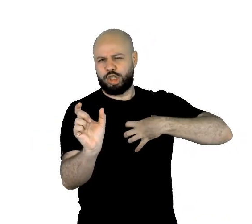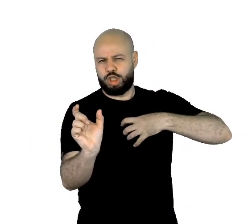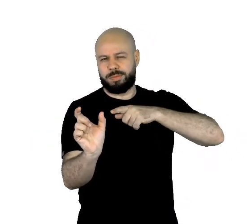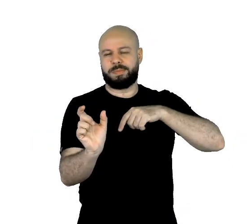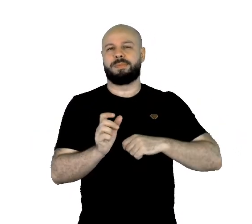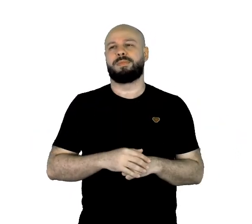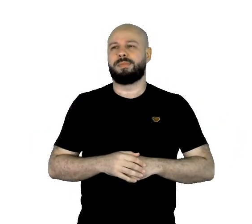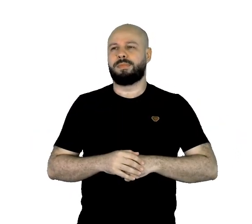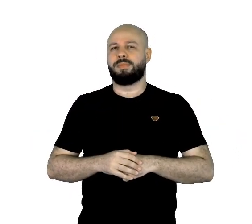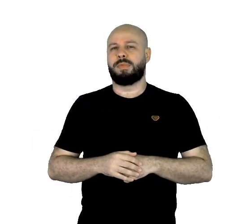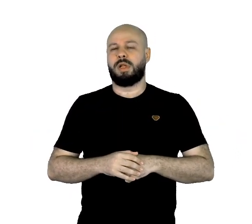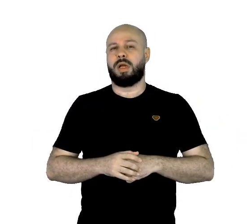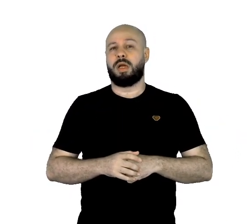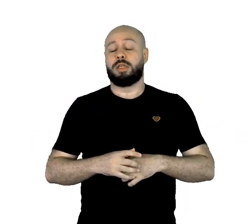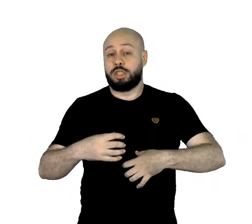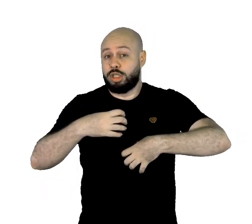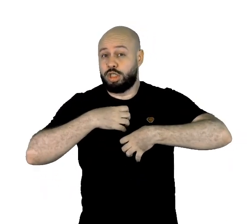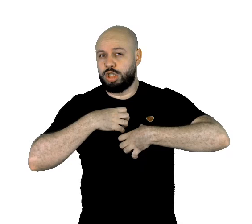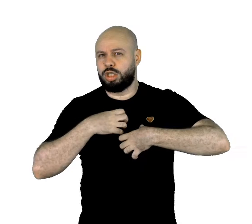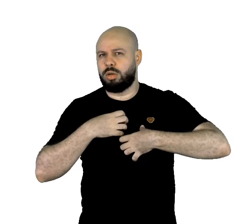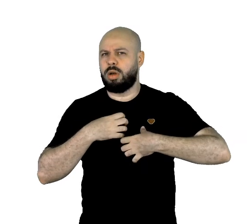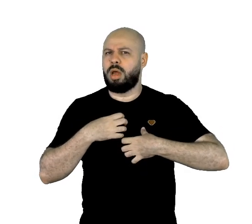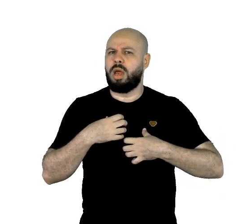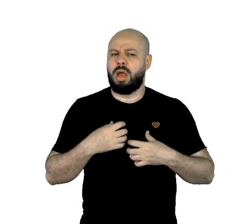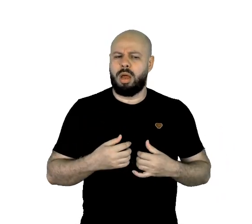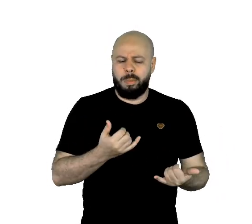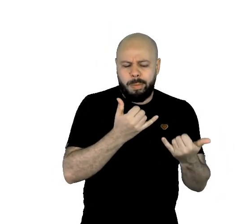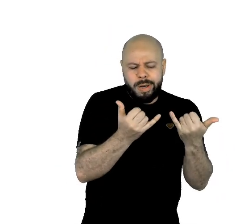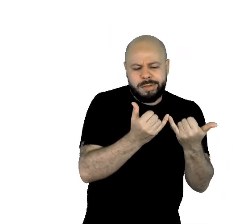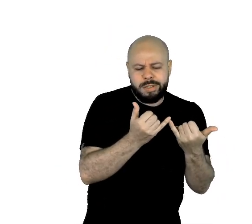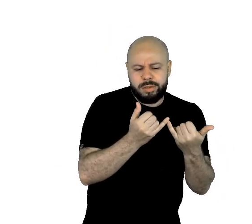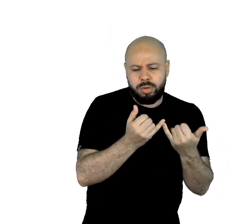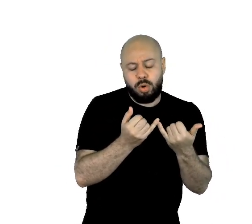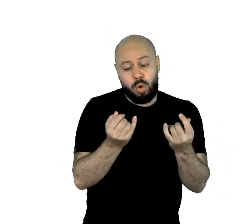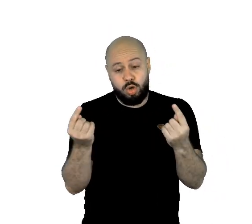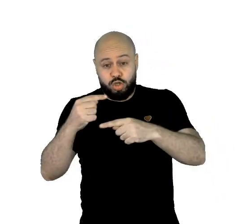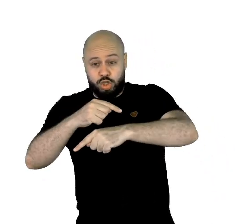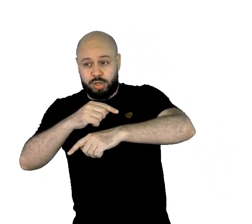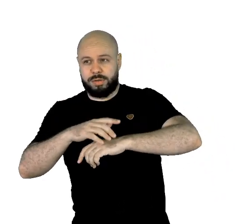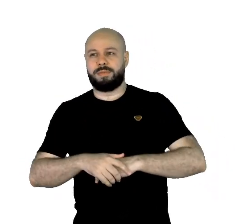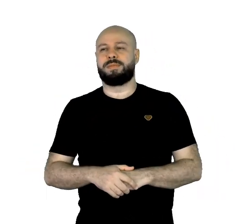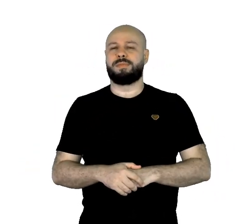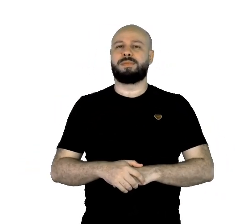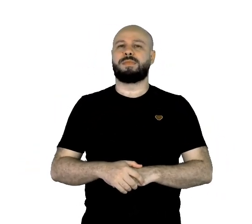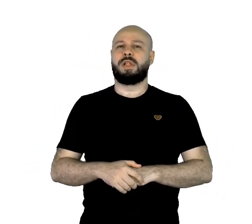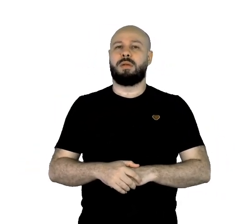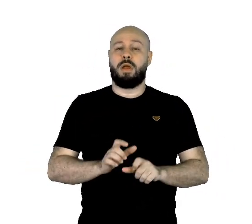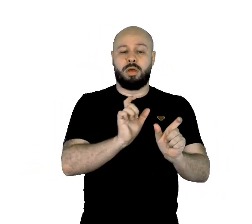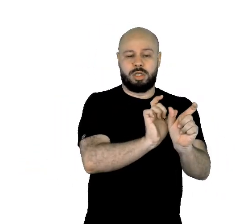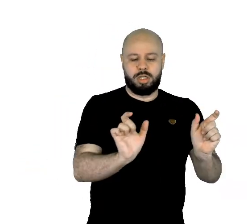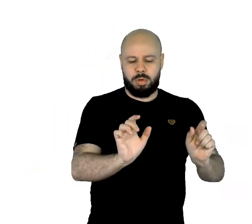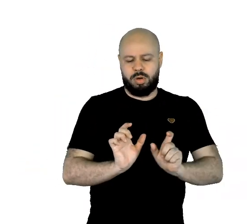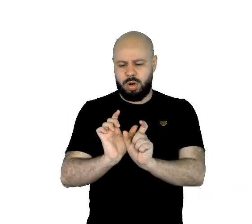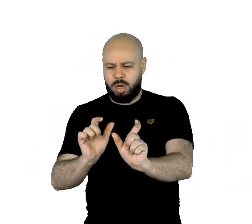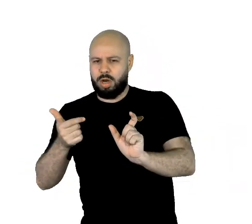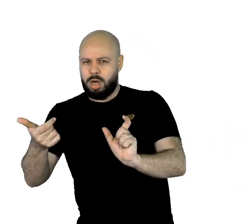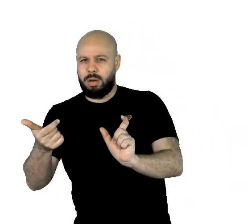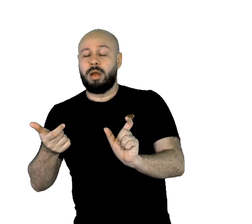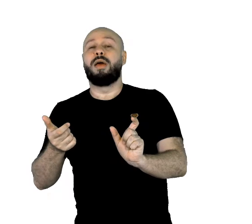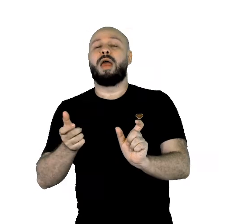Esse sentido pode ser semelhante ou oposto. Os sinônimos e os antônimos designam